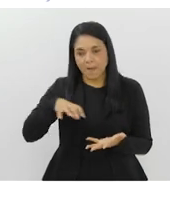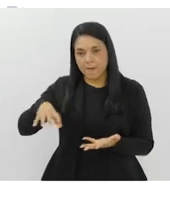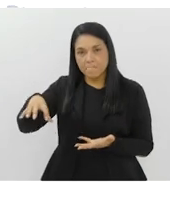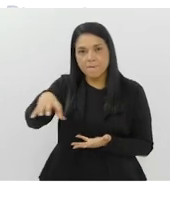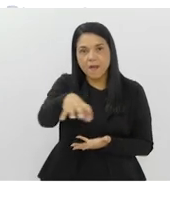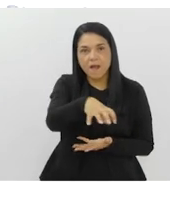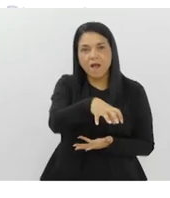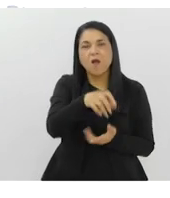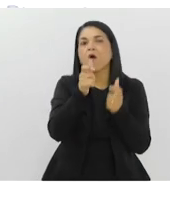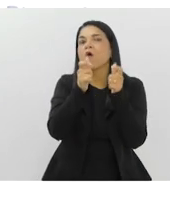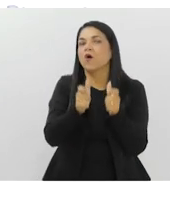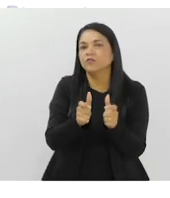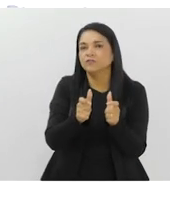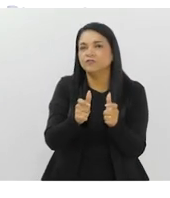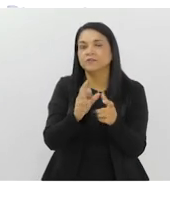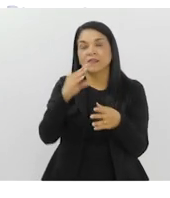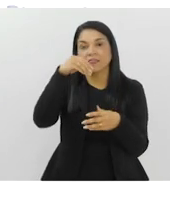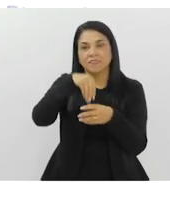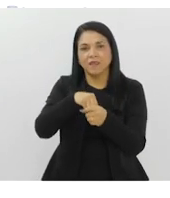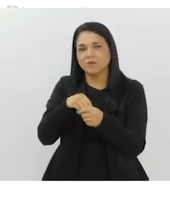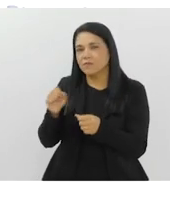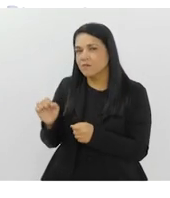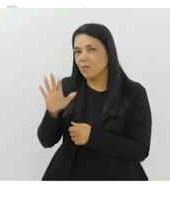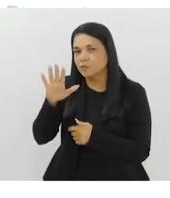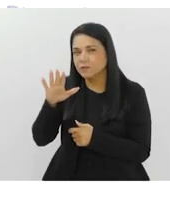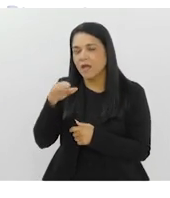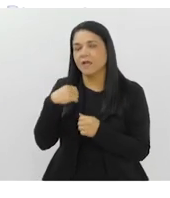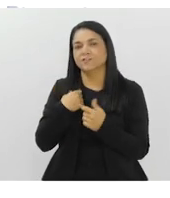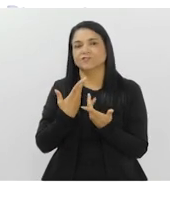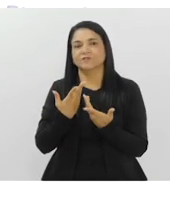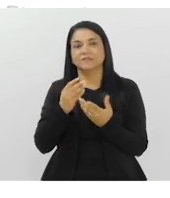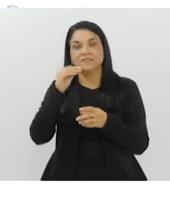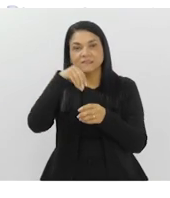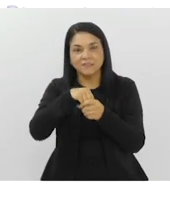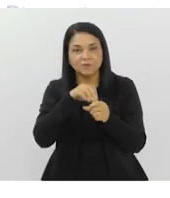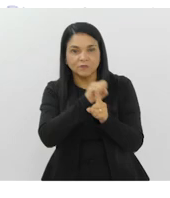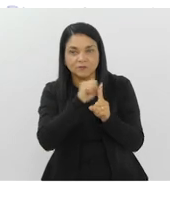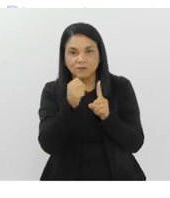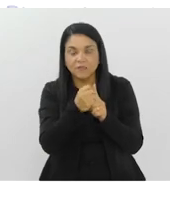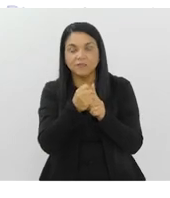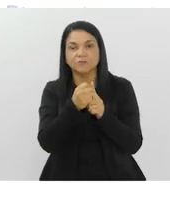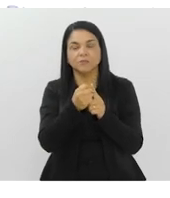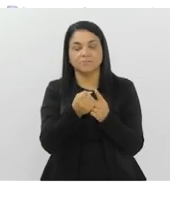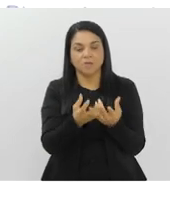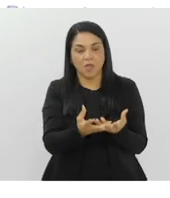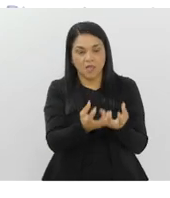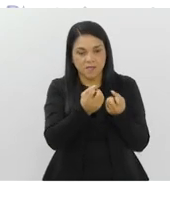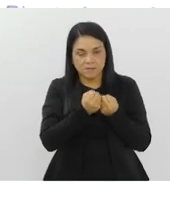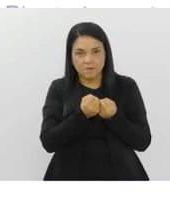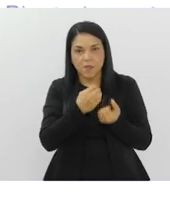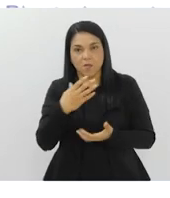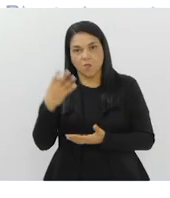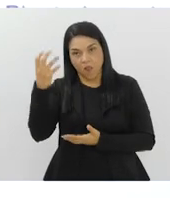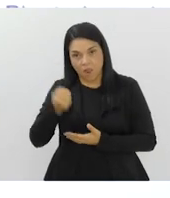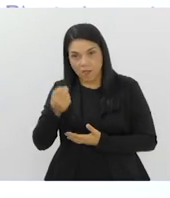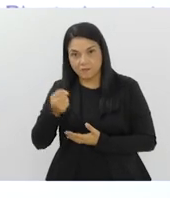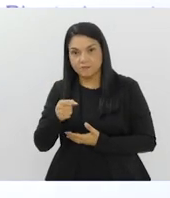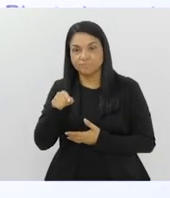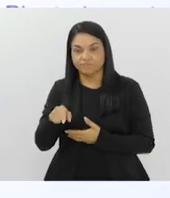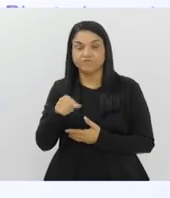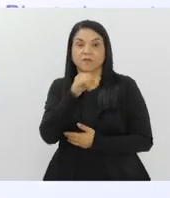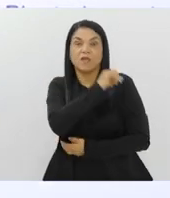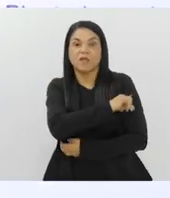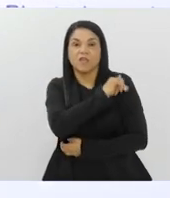ali dentro das comunidades, dentro da sociedade, para coletar o leite e enviar para o banco de leite. Aí está. O Estado do Rio